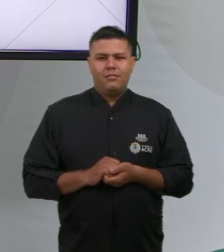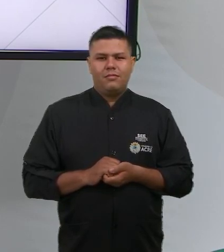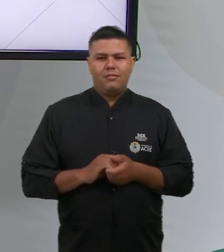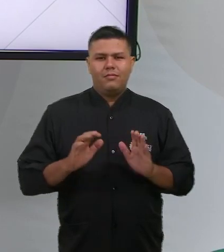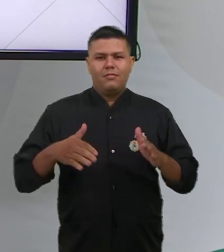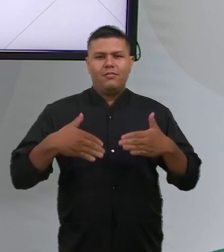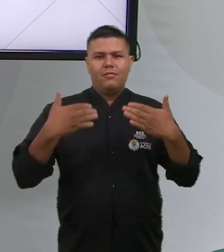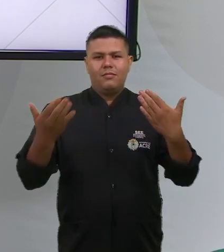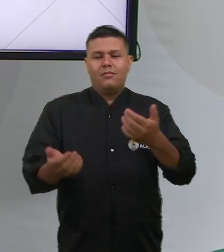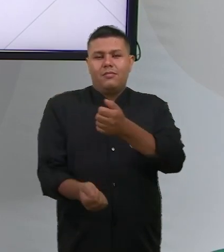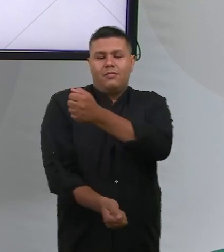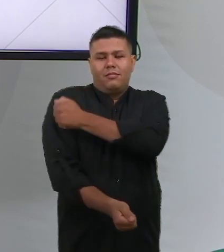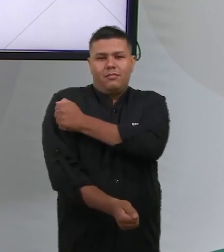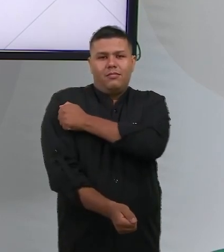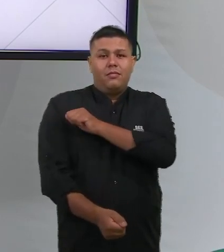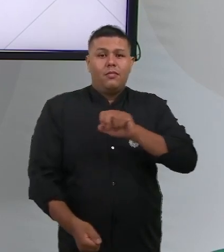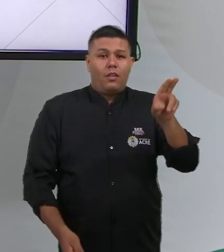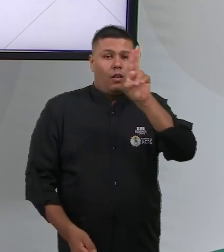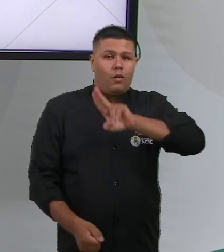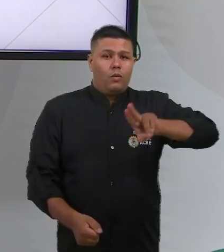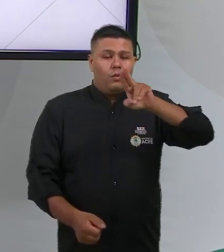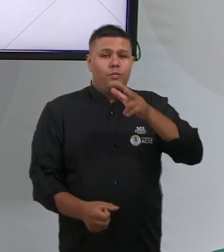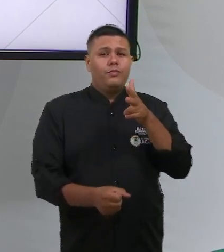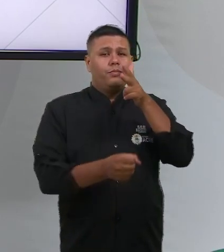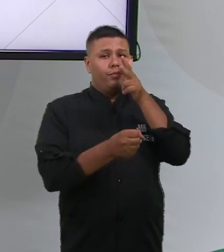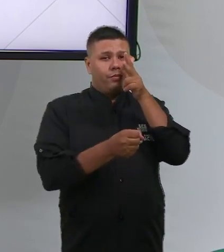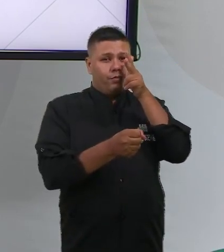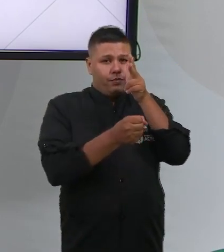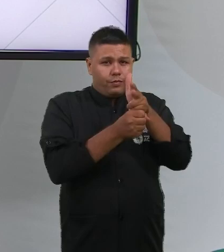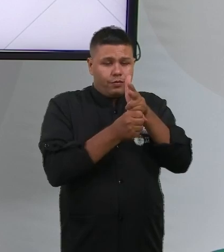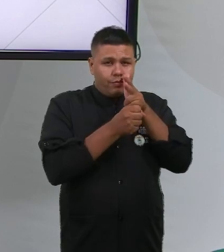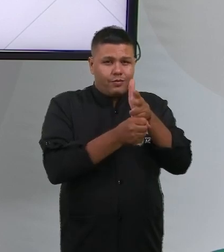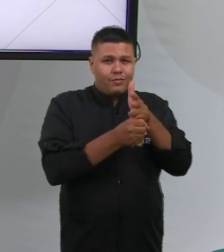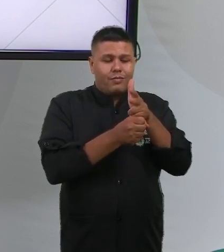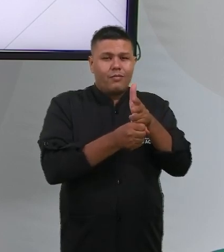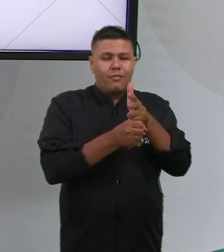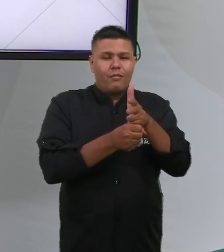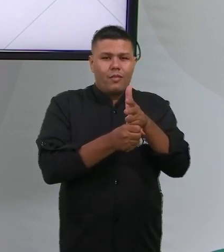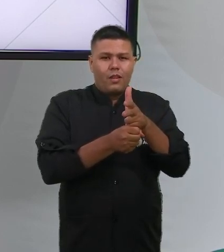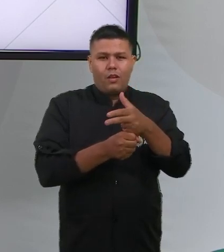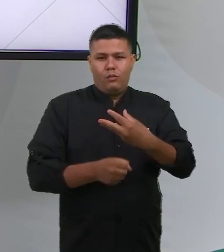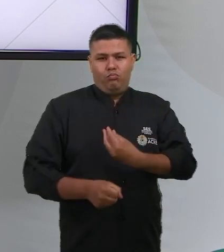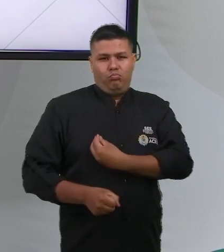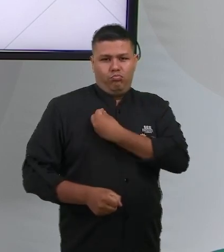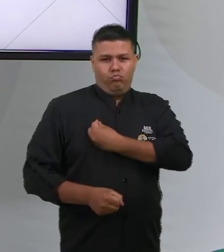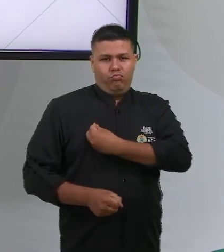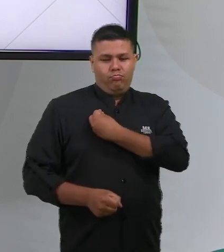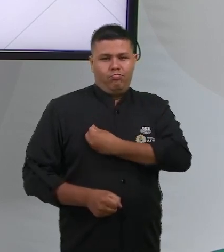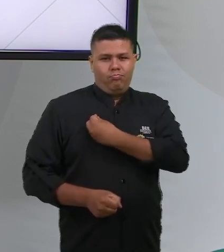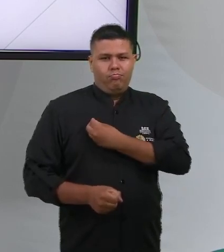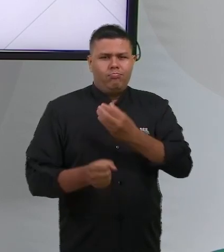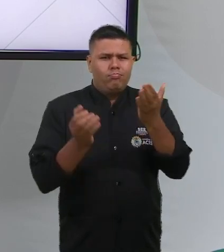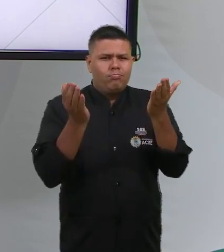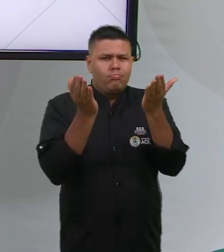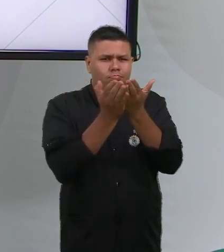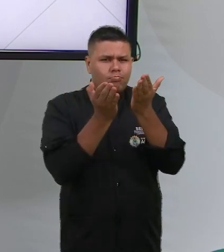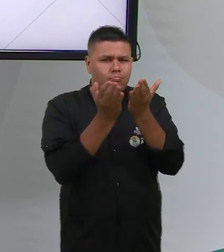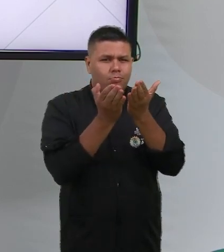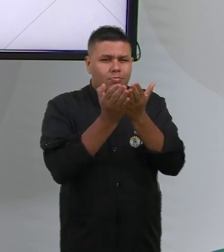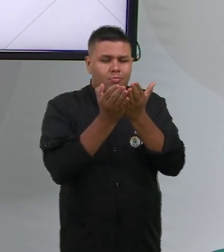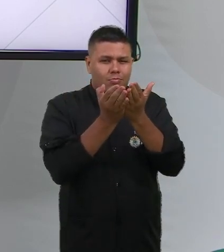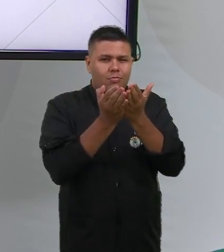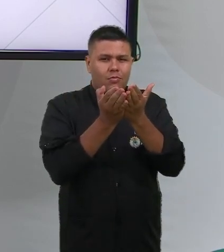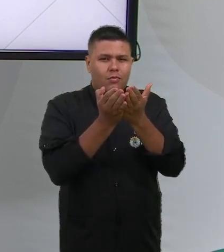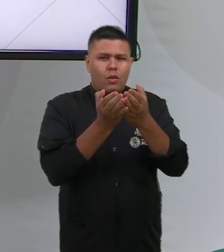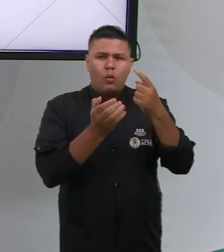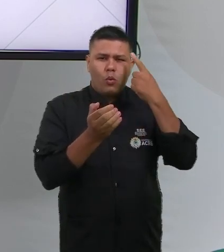Então, galerinha, a gente utilizou, né, esse pequena ilustração, é um vídeo gospel, né? Mas na verdade ali a gente foge da ideologia,